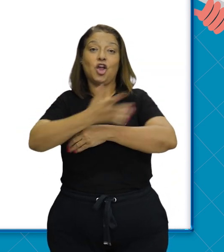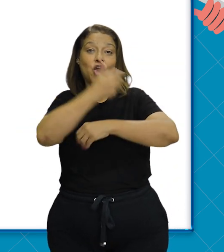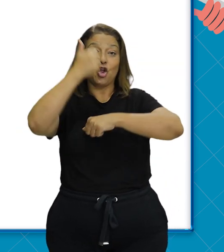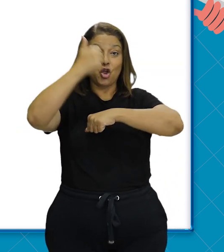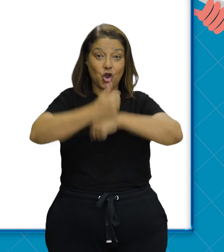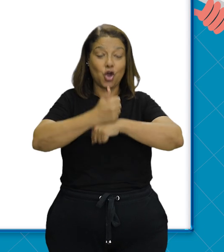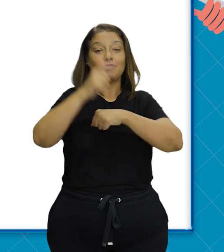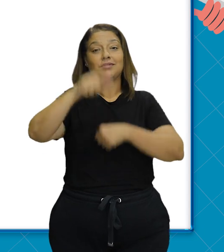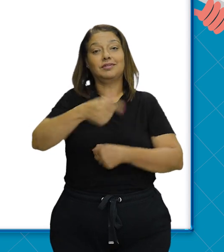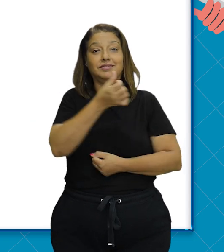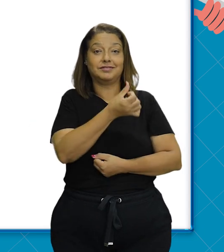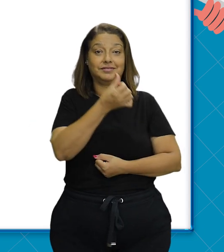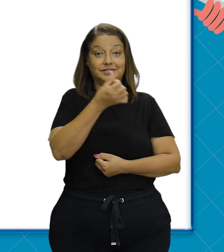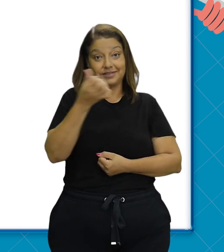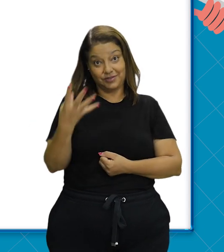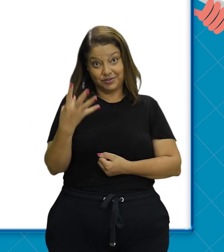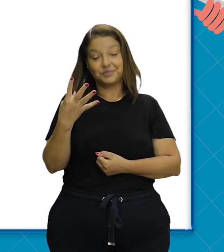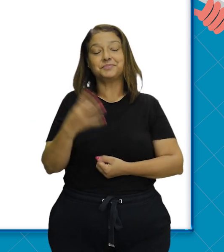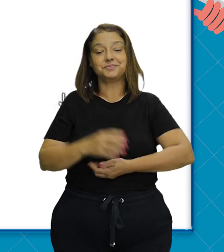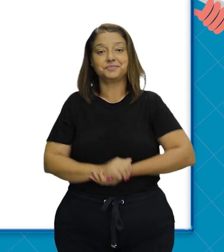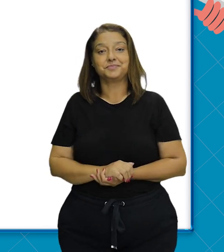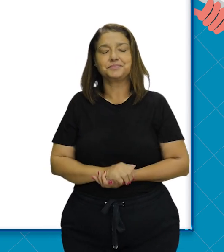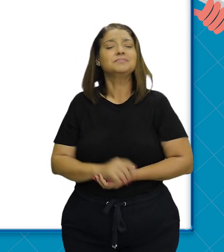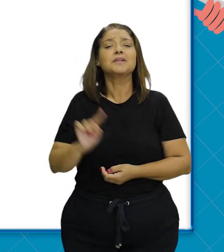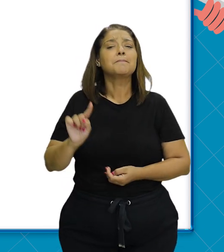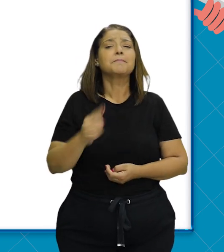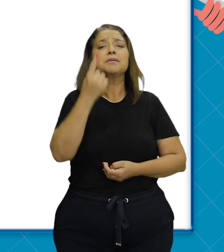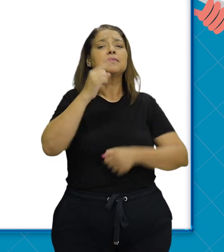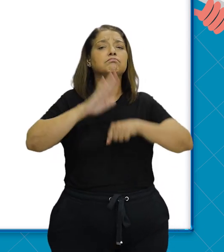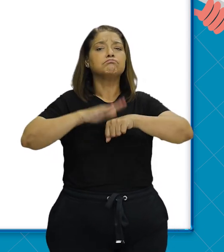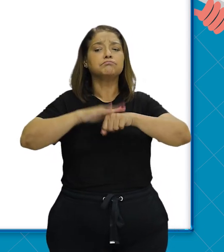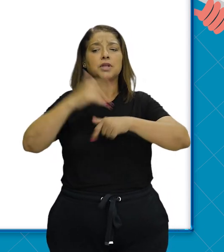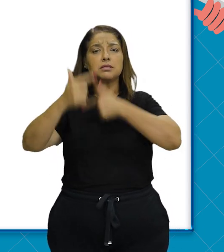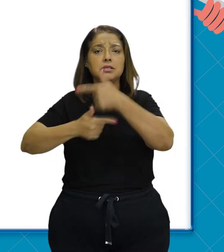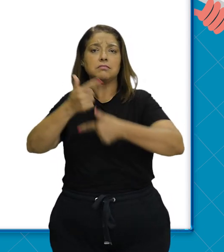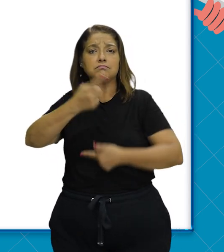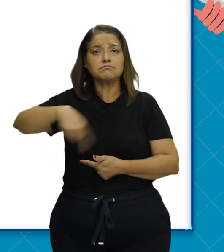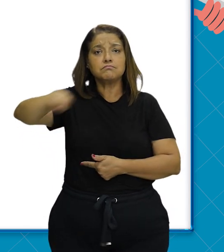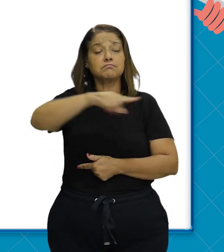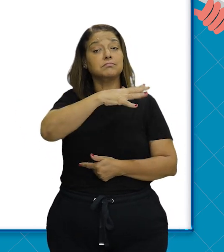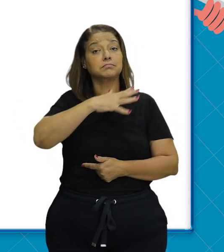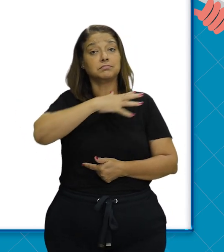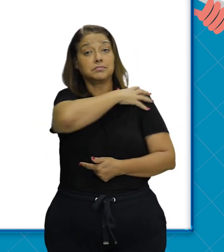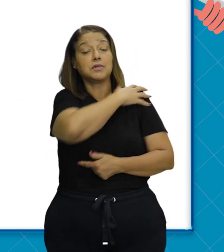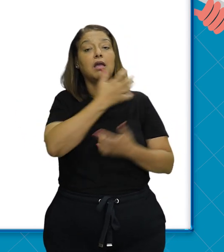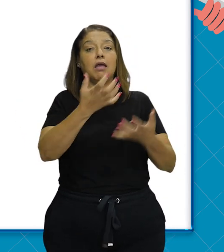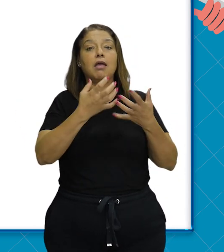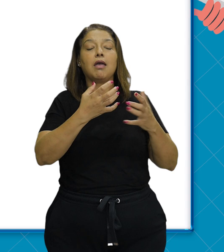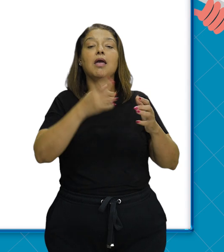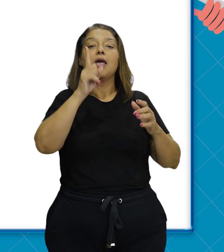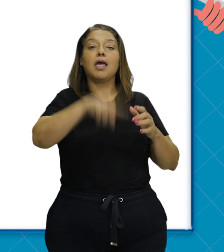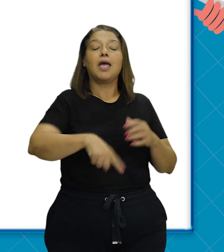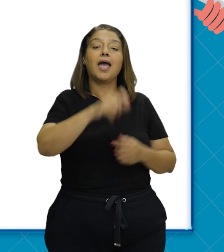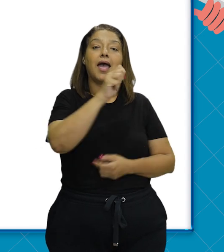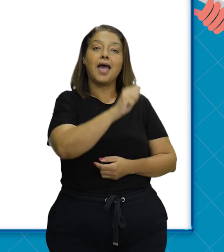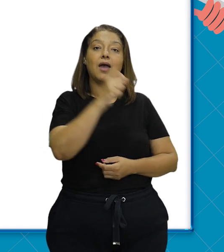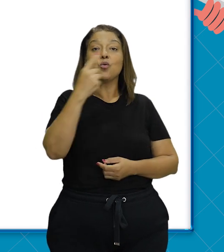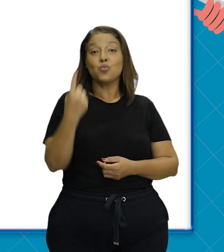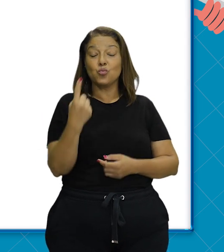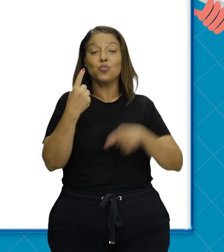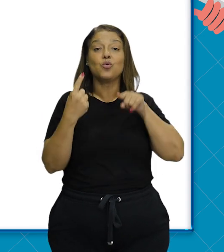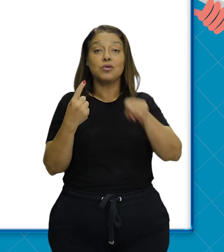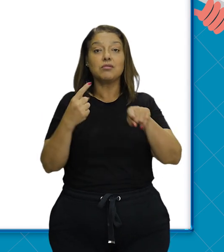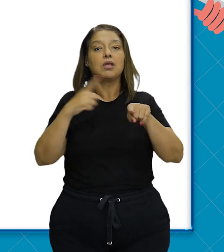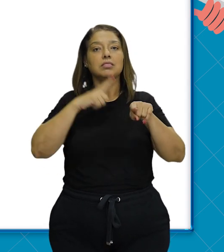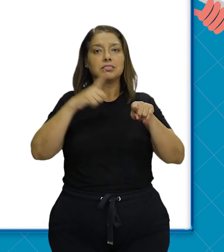de 64. A primeira ação dos militares foi emitir o Ato Institucional número 1, o AI-1, o